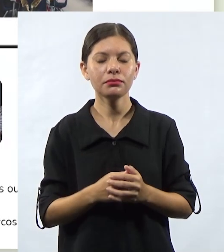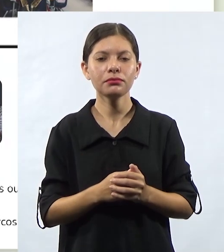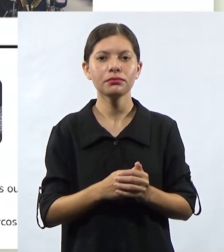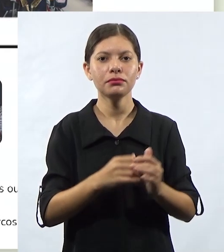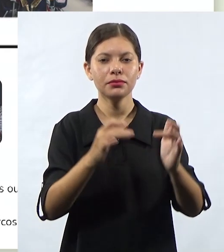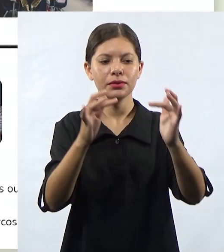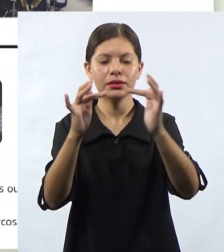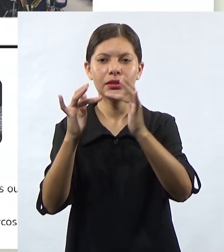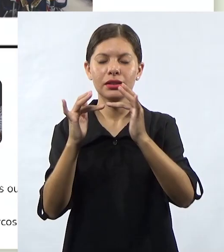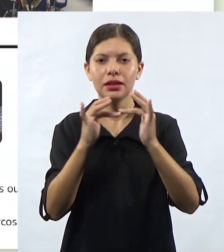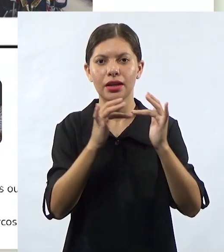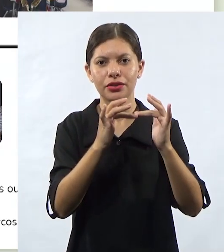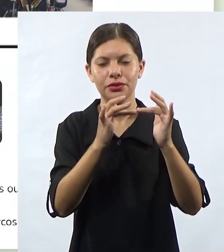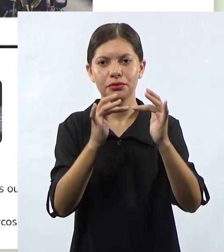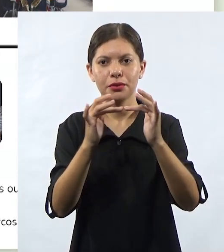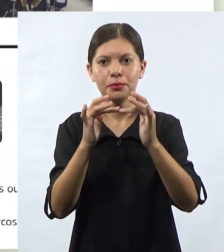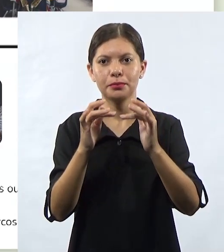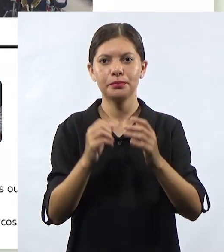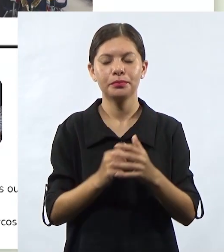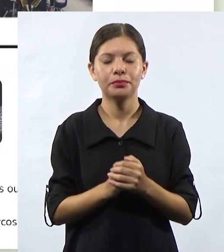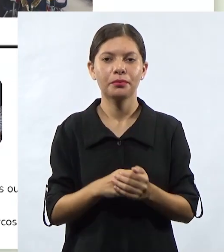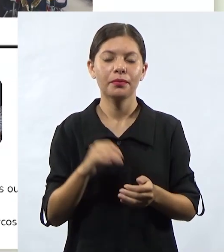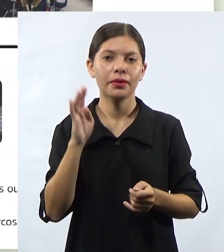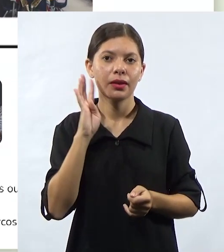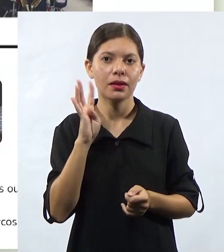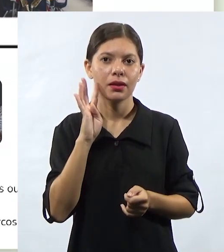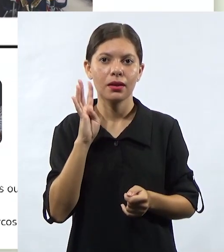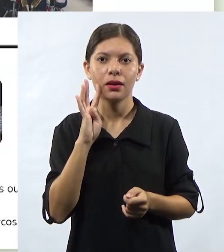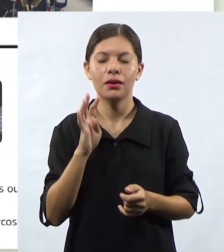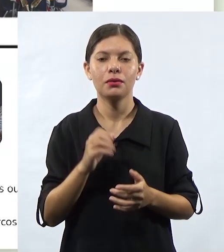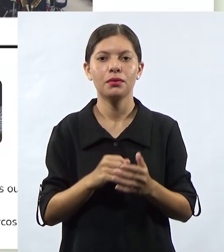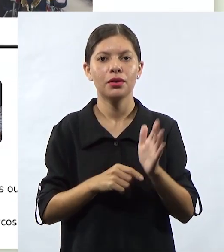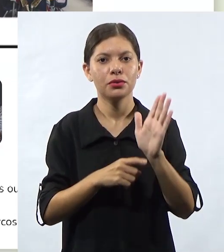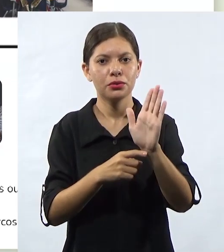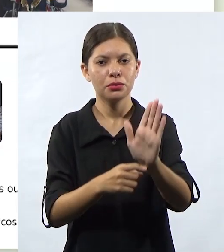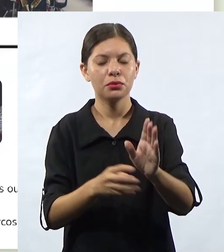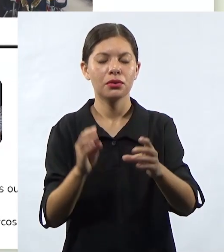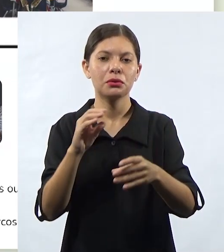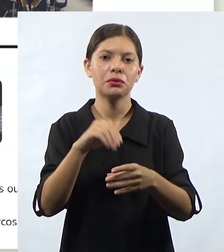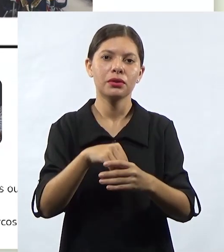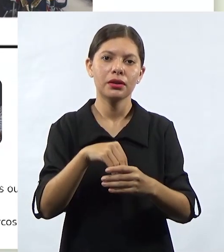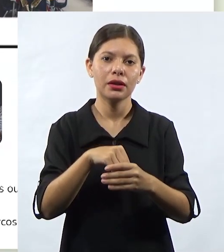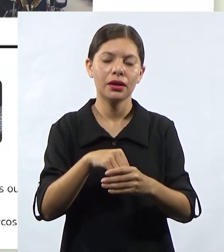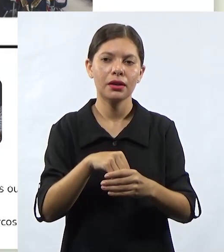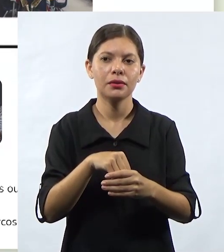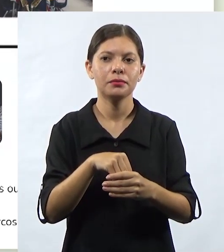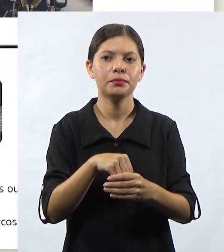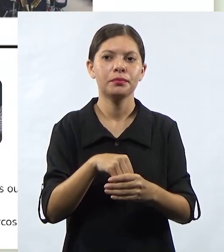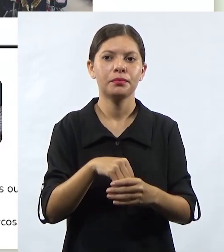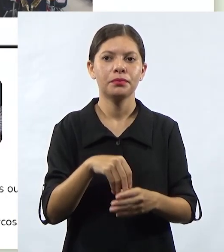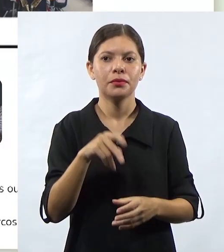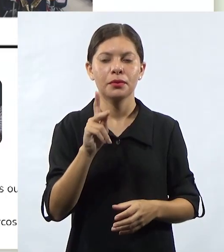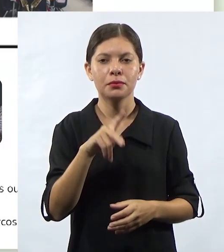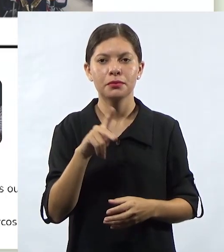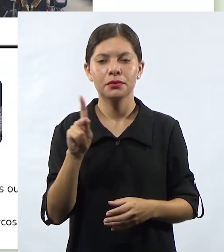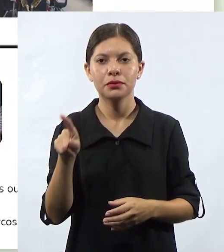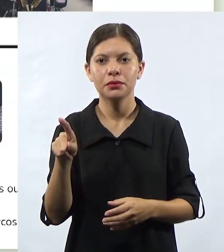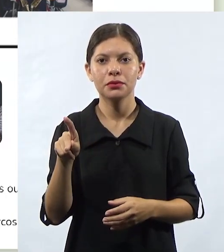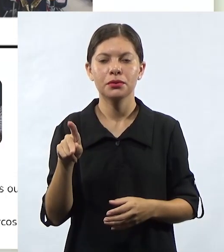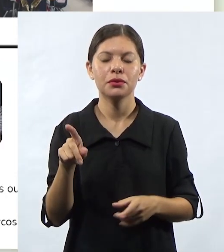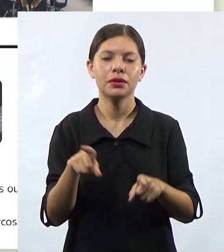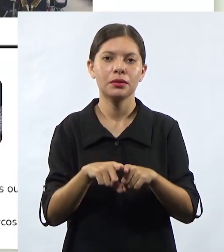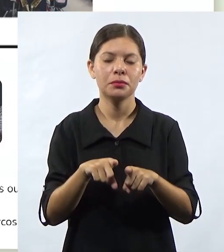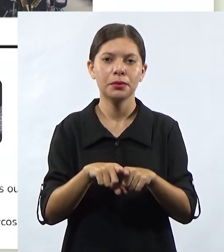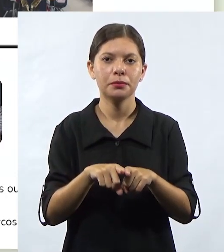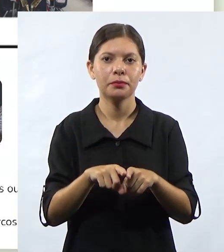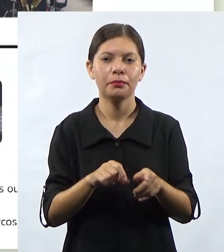Então, quem acessar essa linha pode acessar os recursos que eu coloquei e que o professor Saulo concebeu aqui